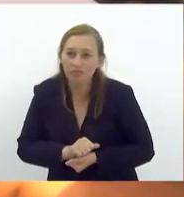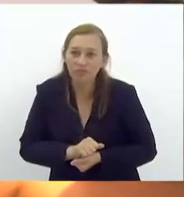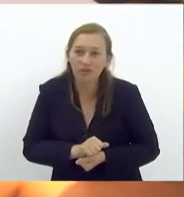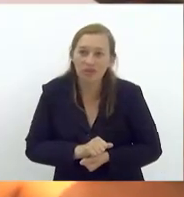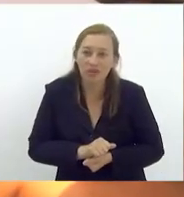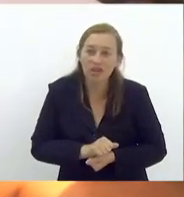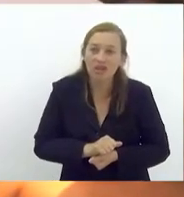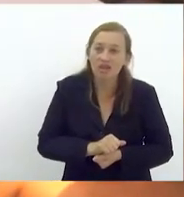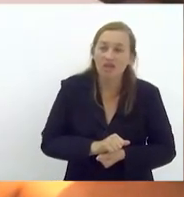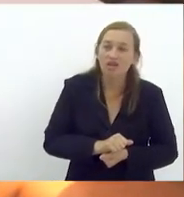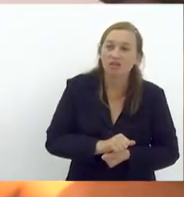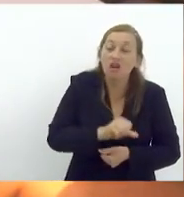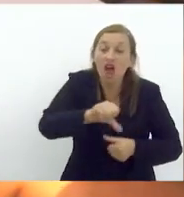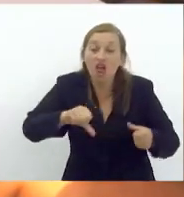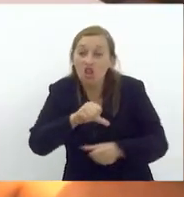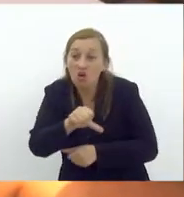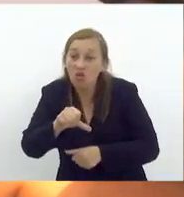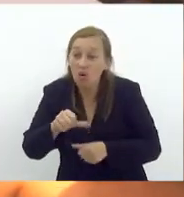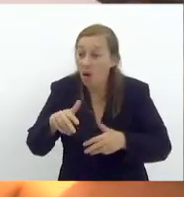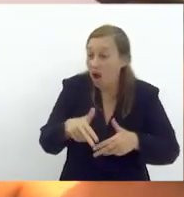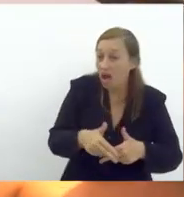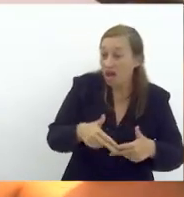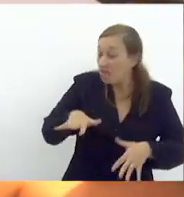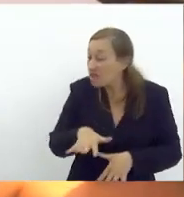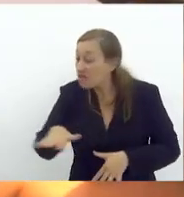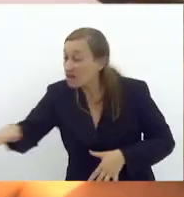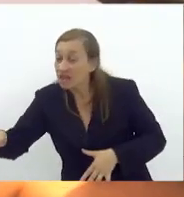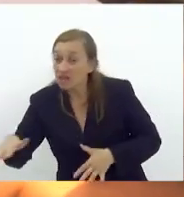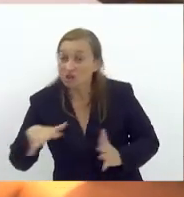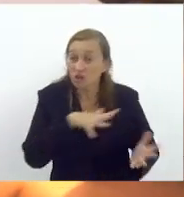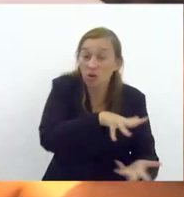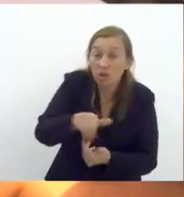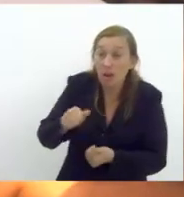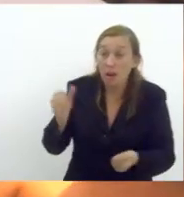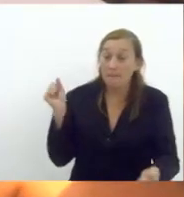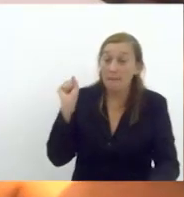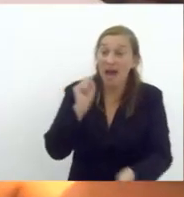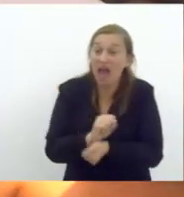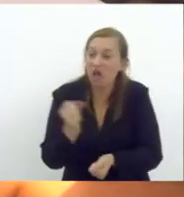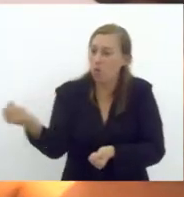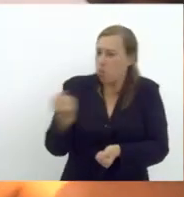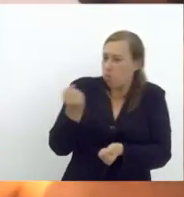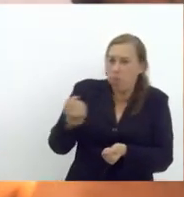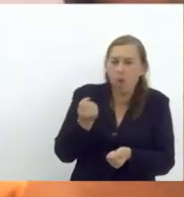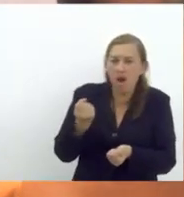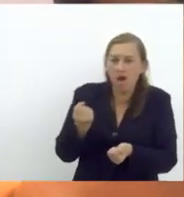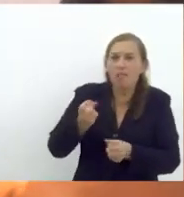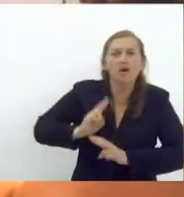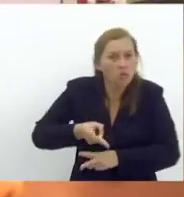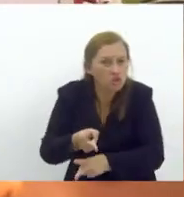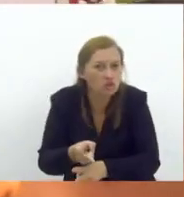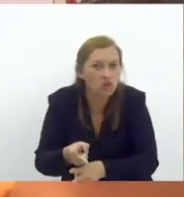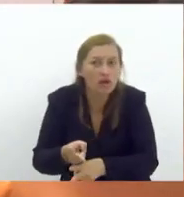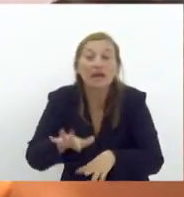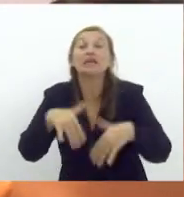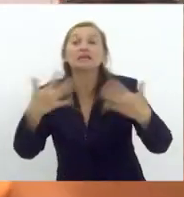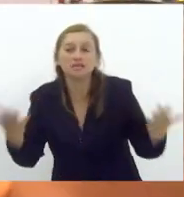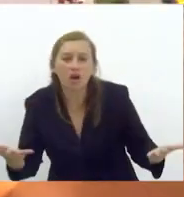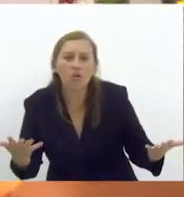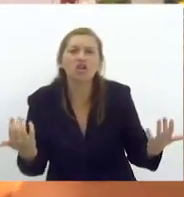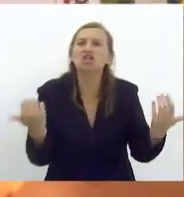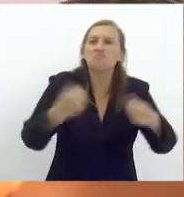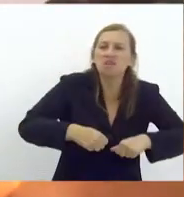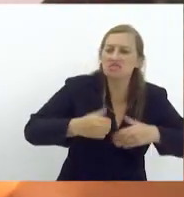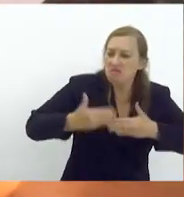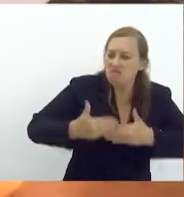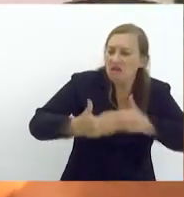revitalizou as periferias do mundo fez com que nós parássemos de nos matar mas nós ainda continuamos então assim a gente precisa